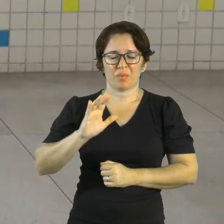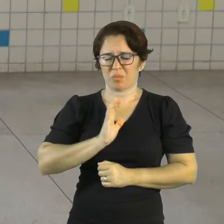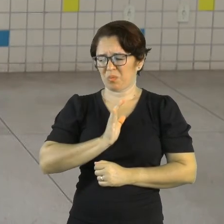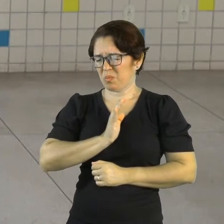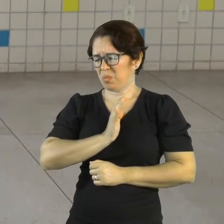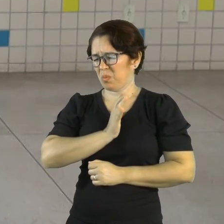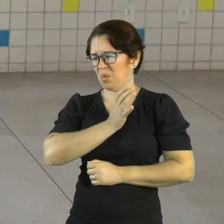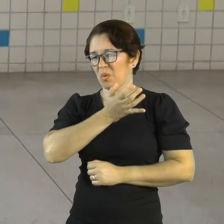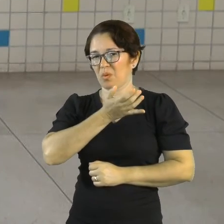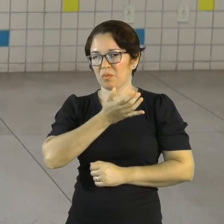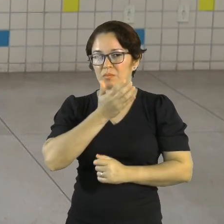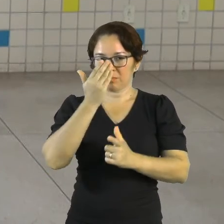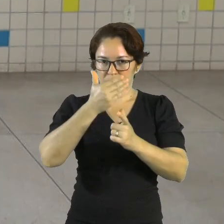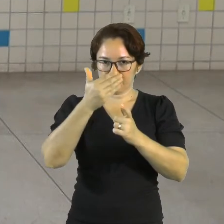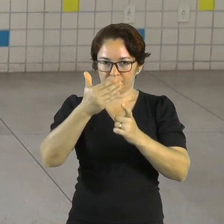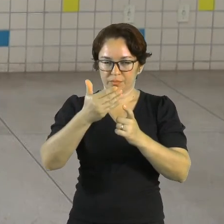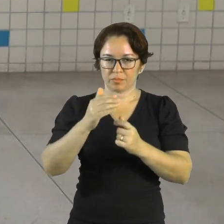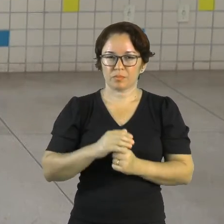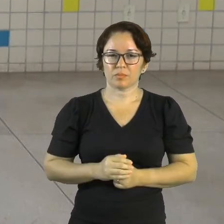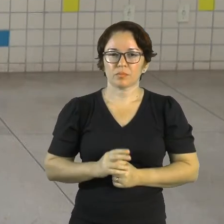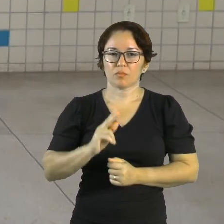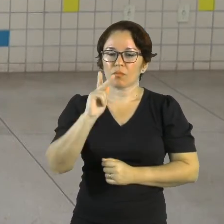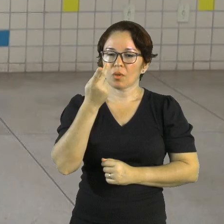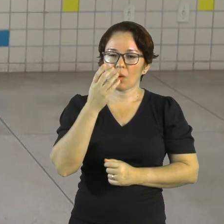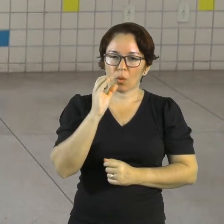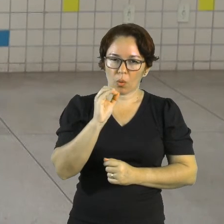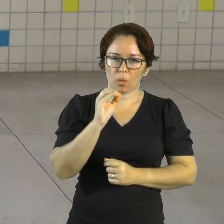Vamos separar primeiro?